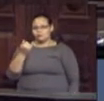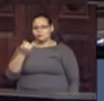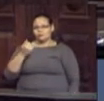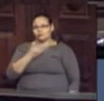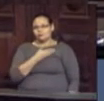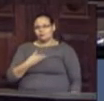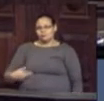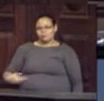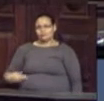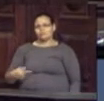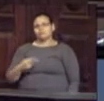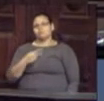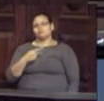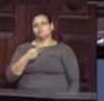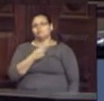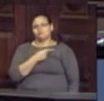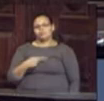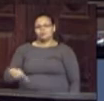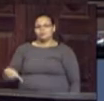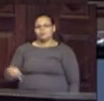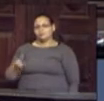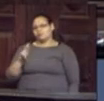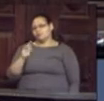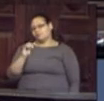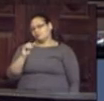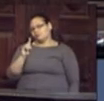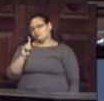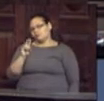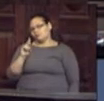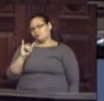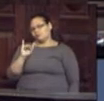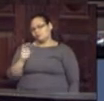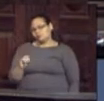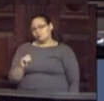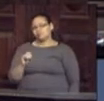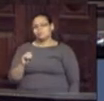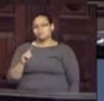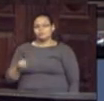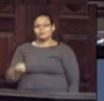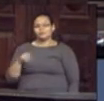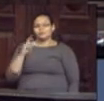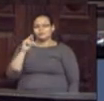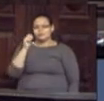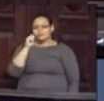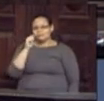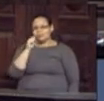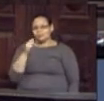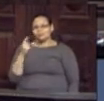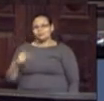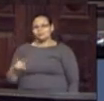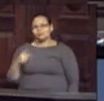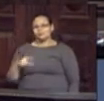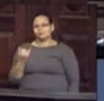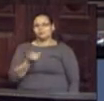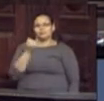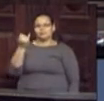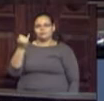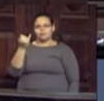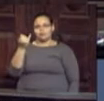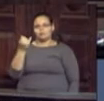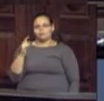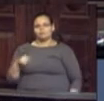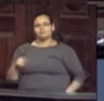no governo do prefeito Rodrigo Neves, o nome de Zilda Arnes, sua irmã, enfim, também importante